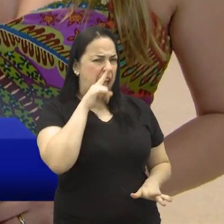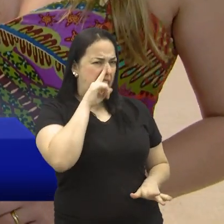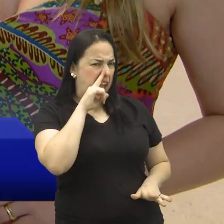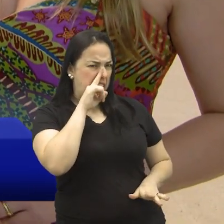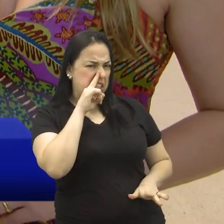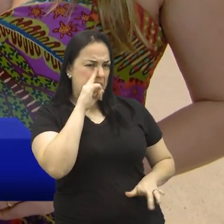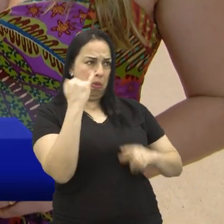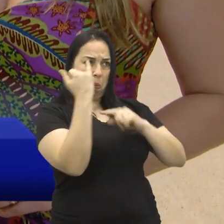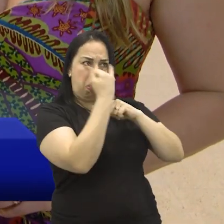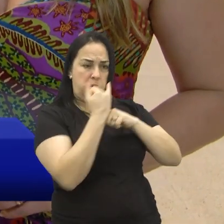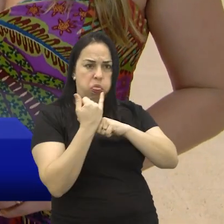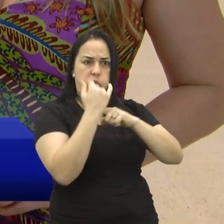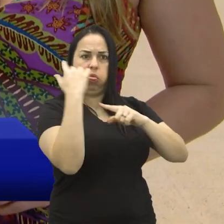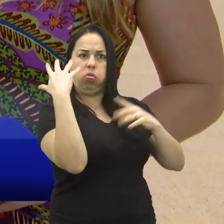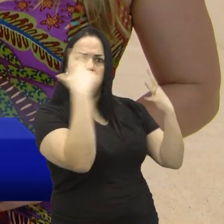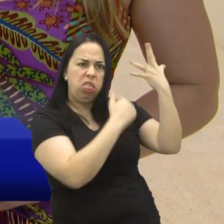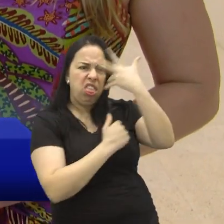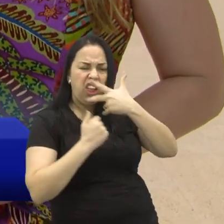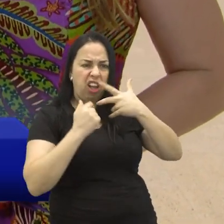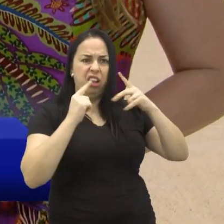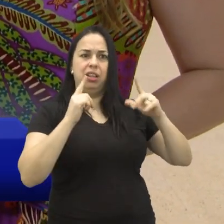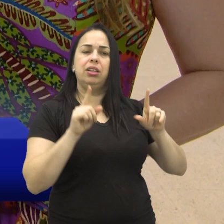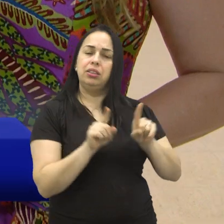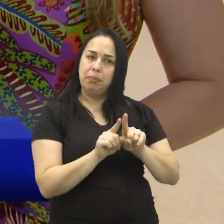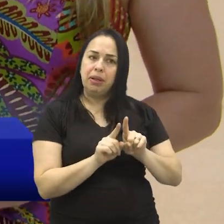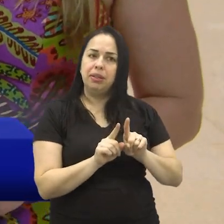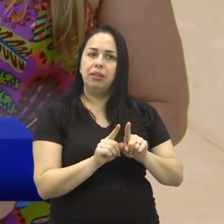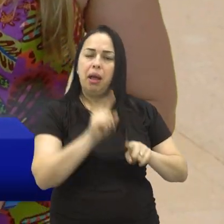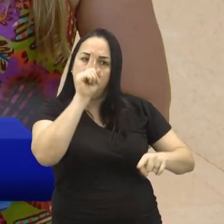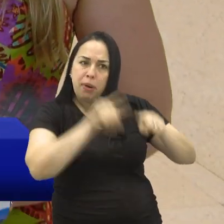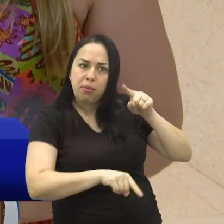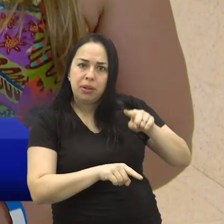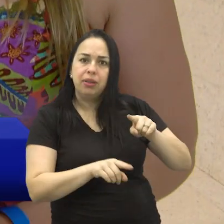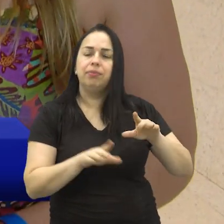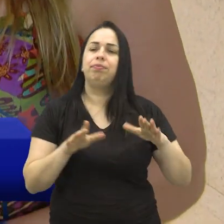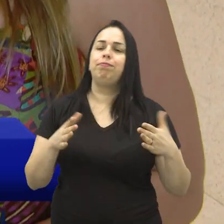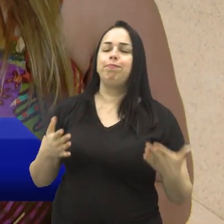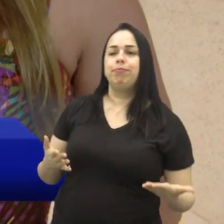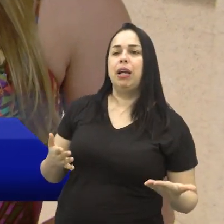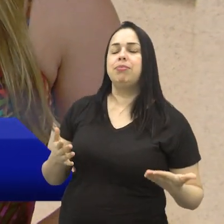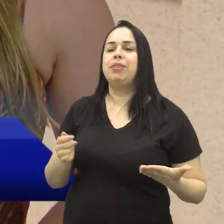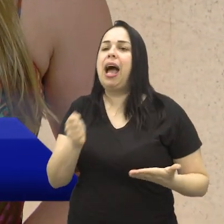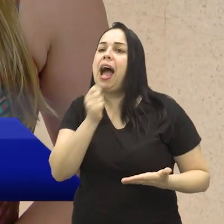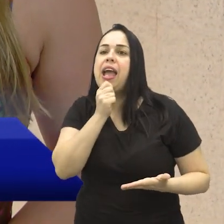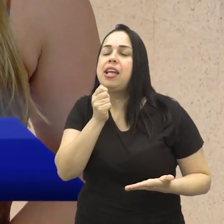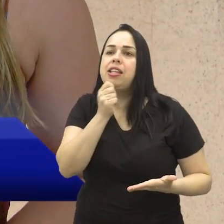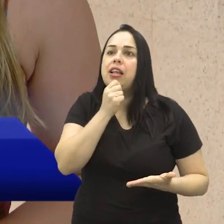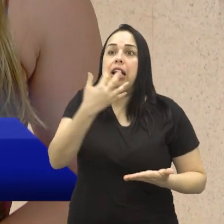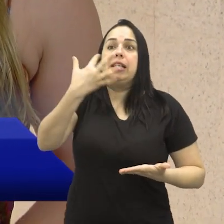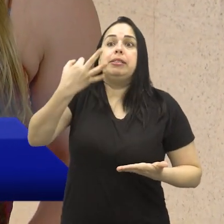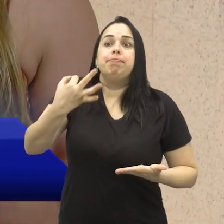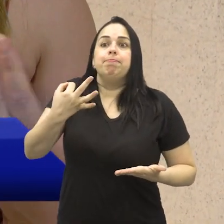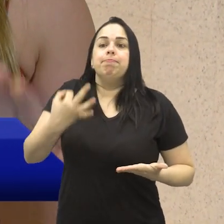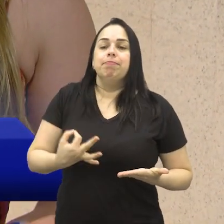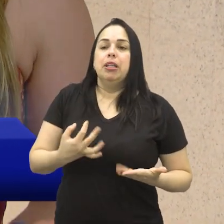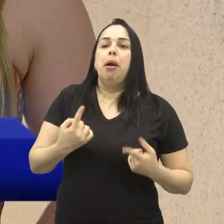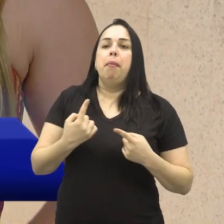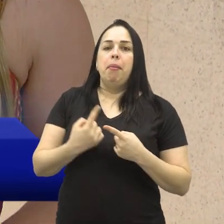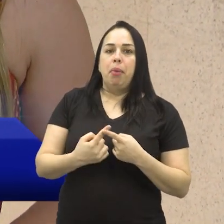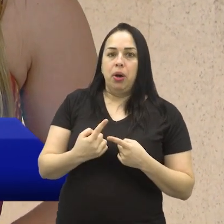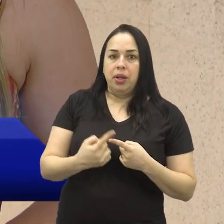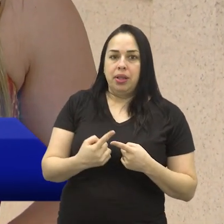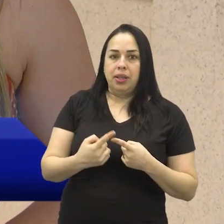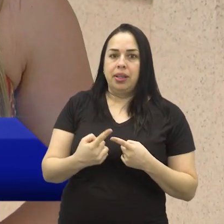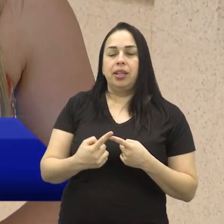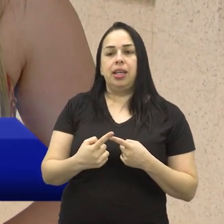riscos associados ao chip que justificaram essa decisão? Na verdade, é uma decisão um quanto controversa, porque